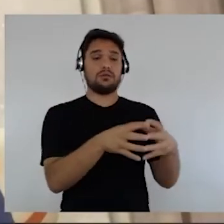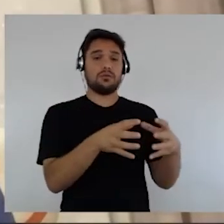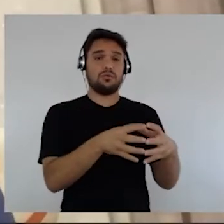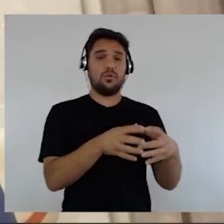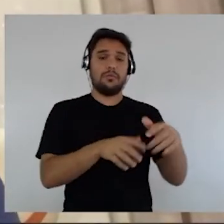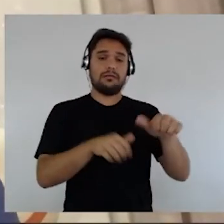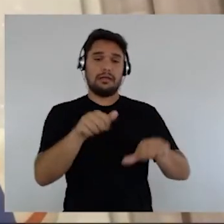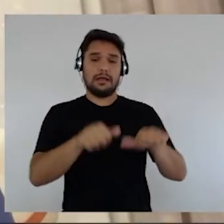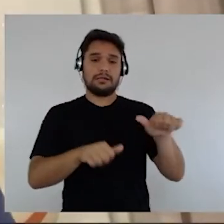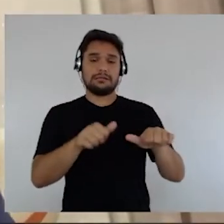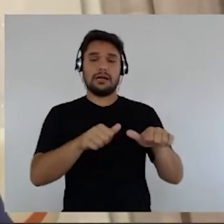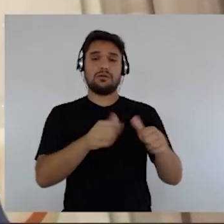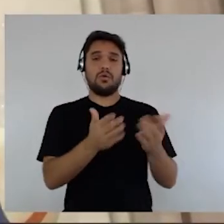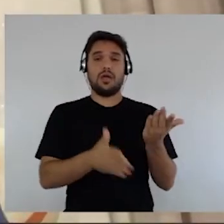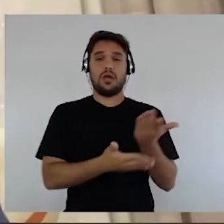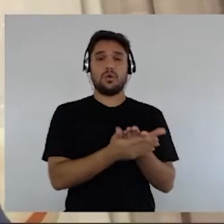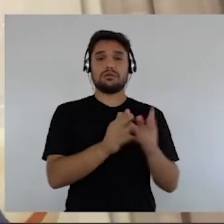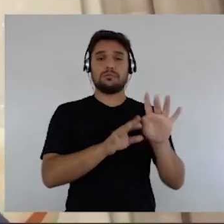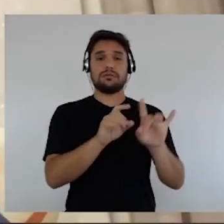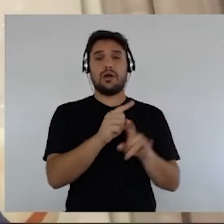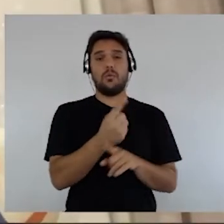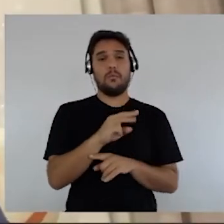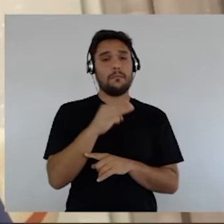recurso especial